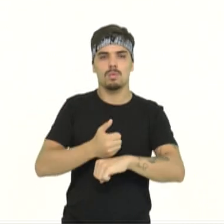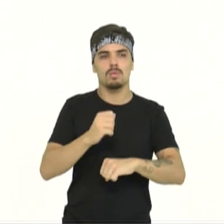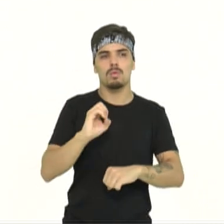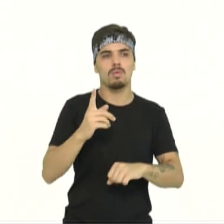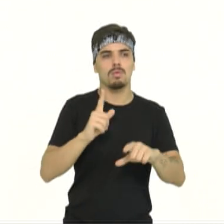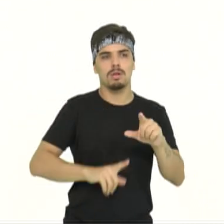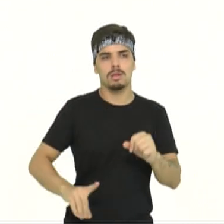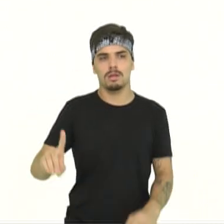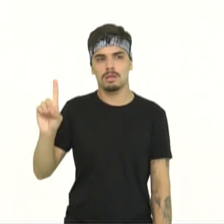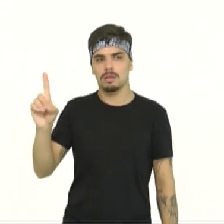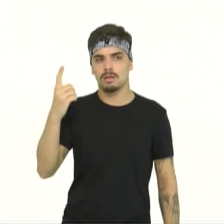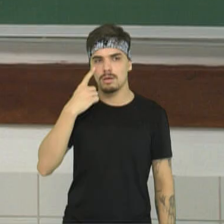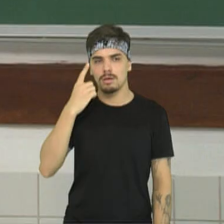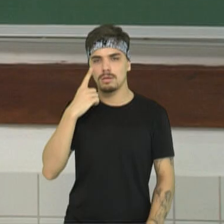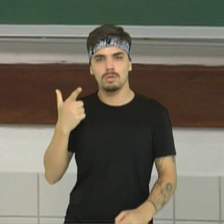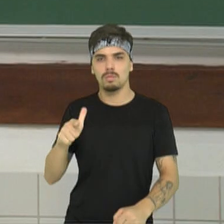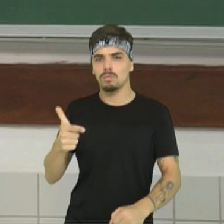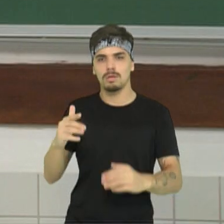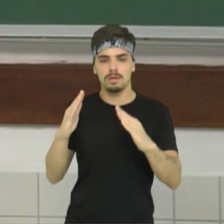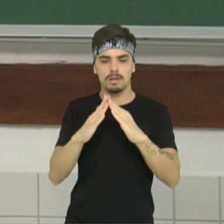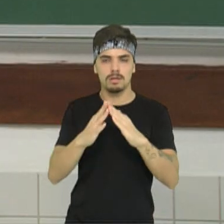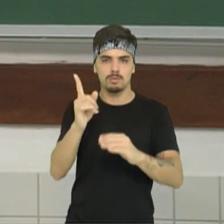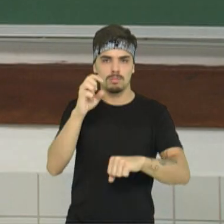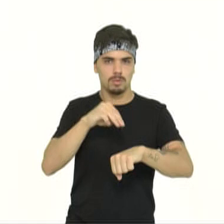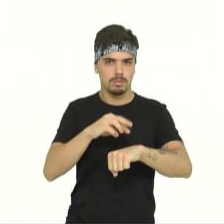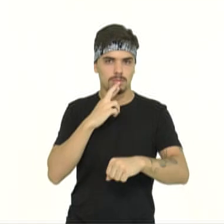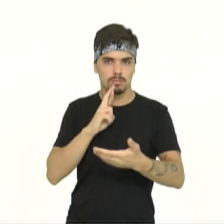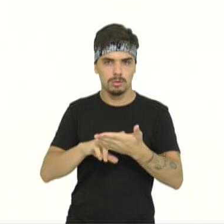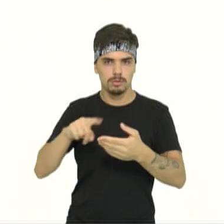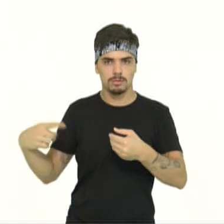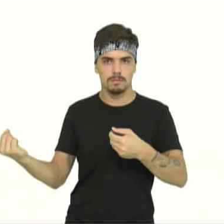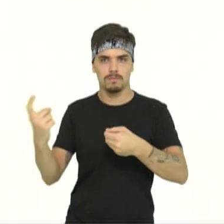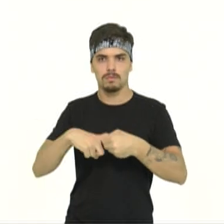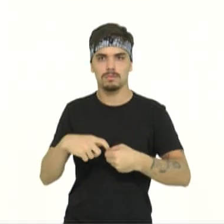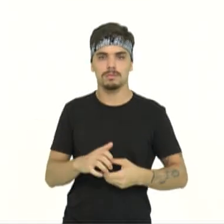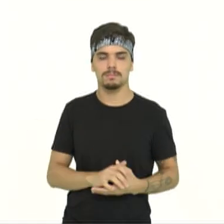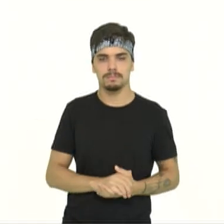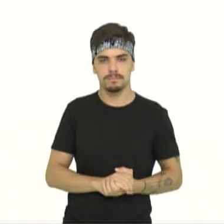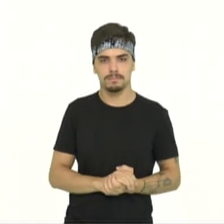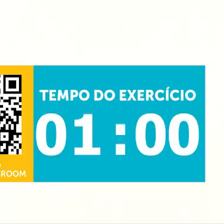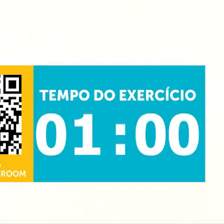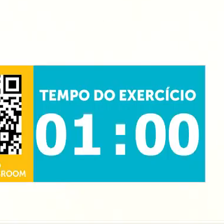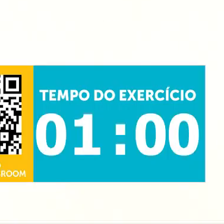das ilhas é desabitada? É 1 minutinho, a gente já volta.